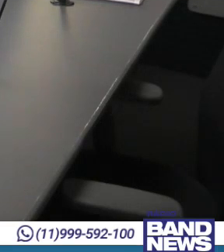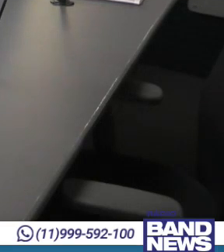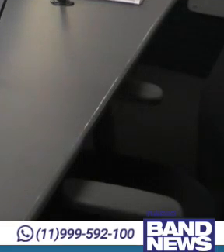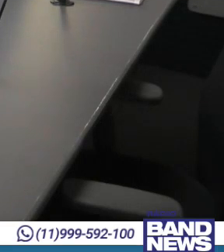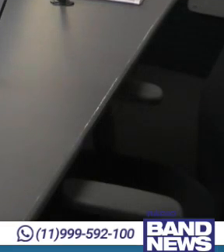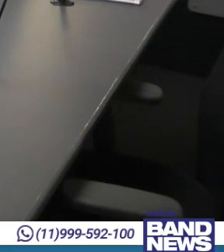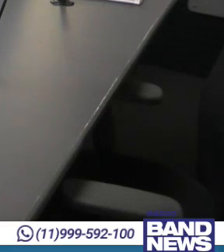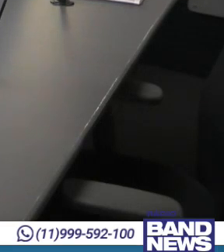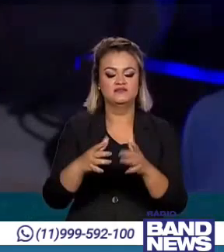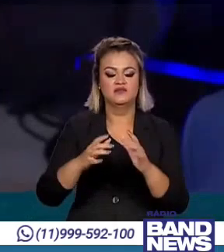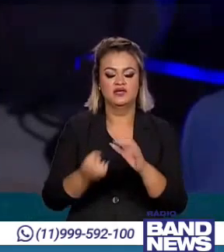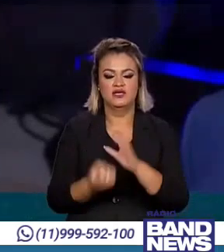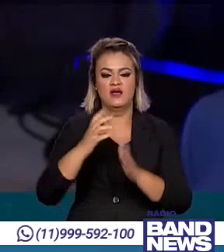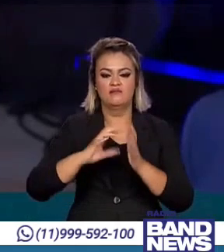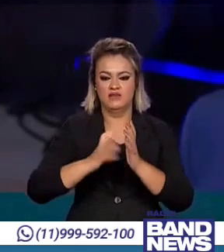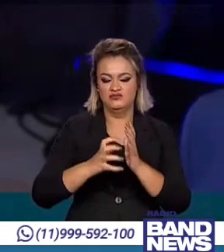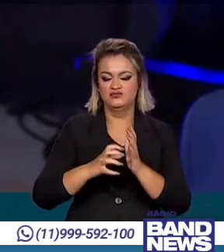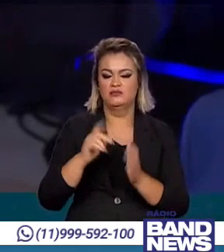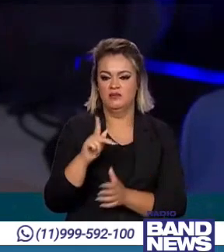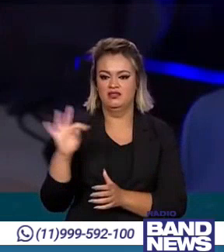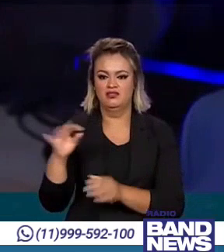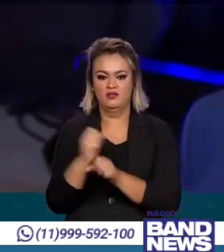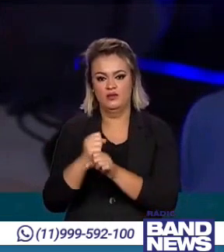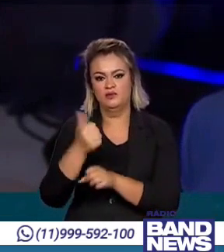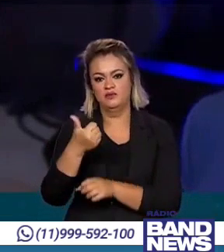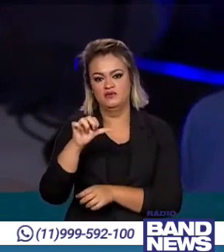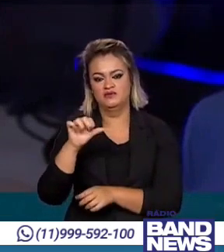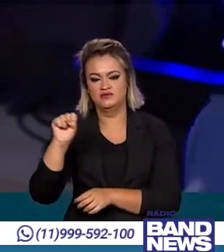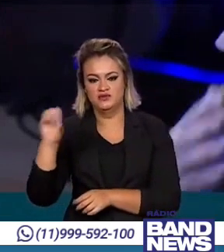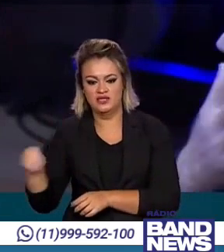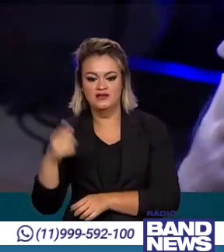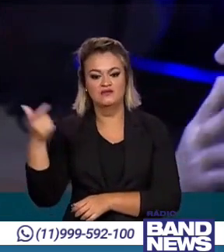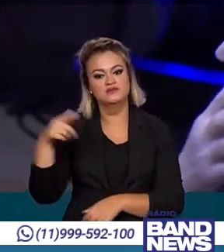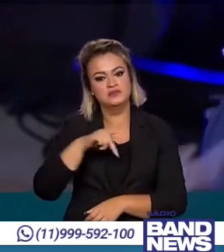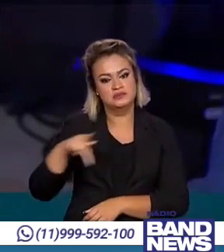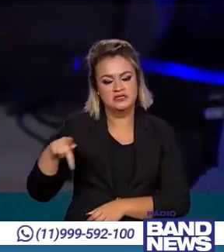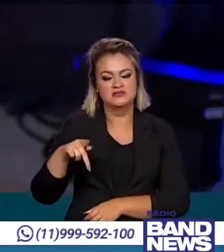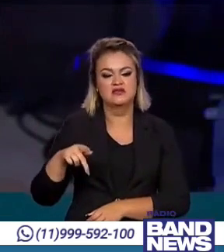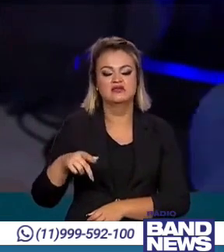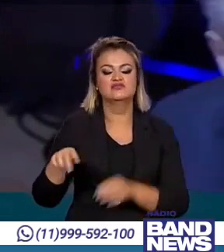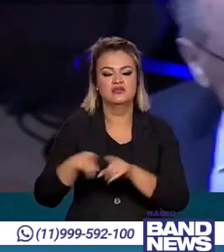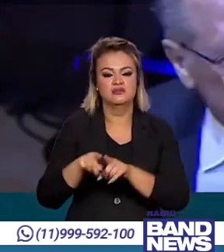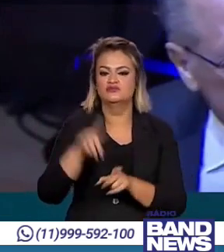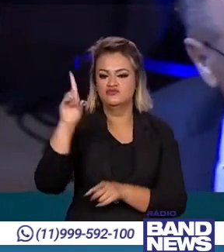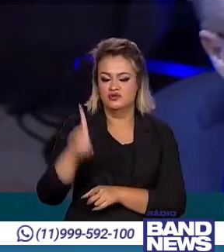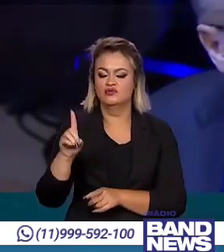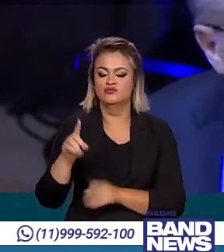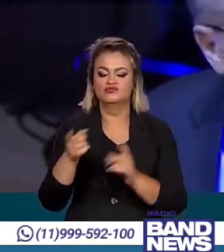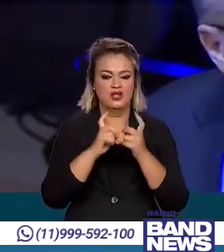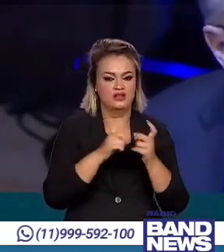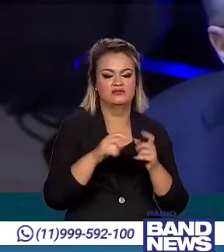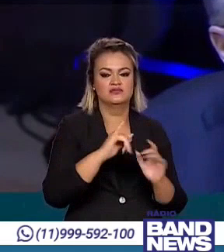da Silva e do vice-presidente Geraldo Alckmin. Entre alguns políticos presentes no palco estão o prefeito do Rio, Eduardo